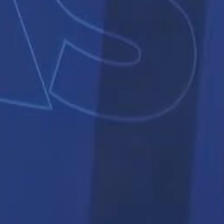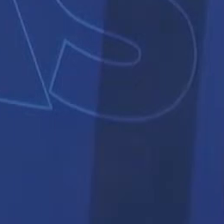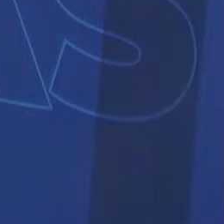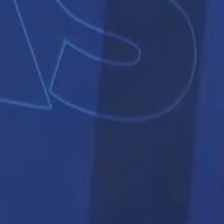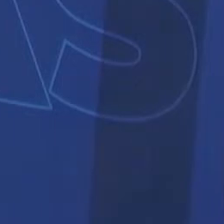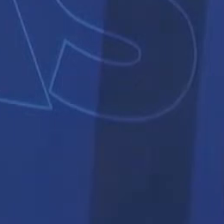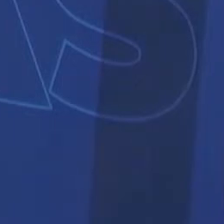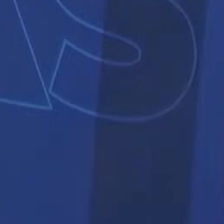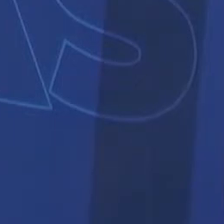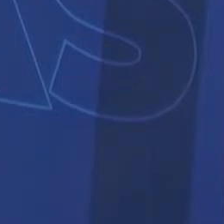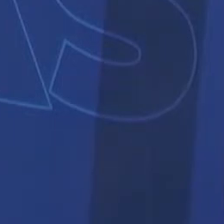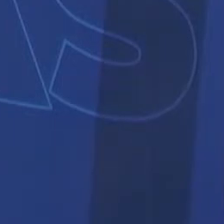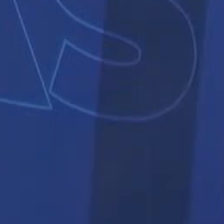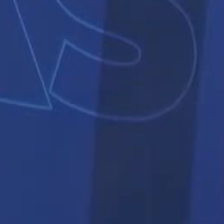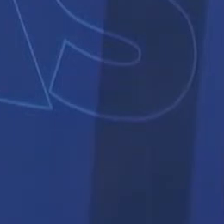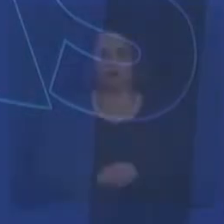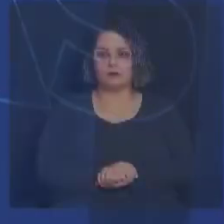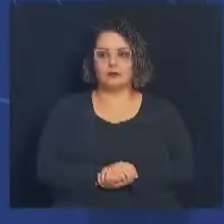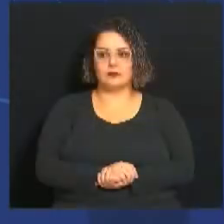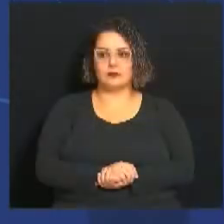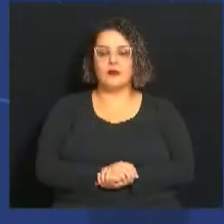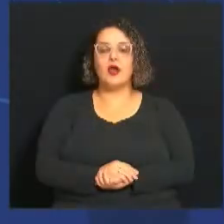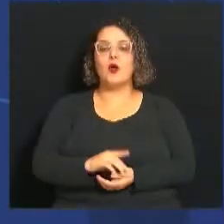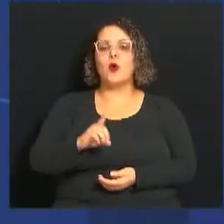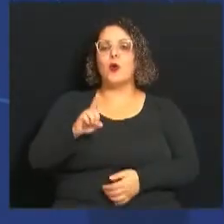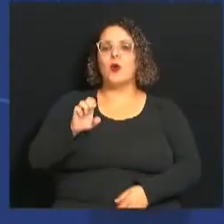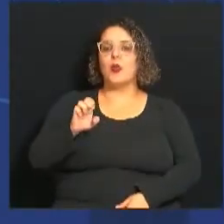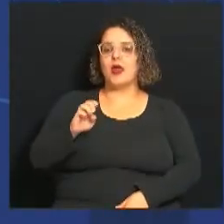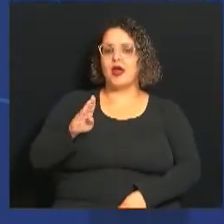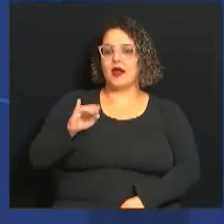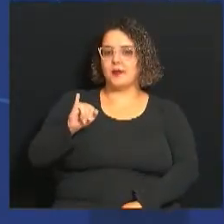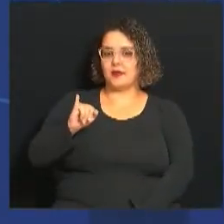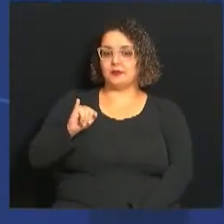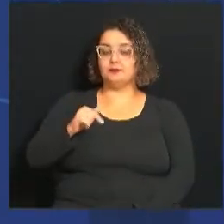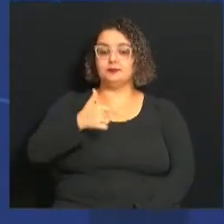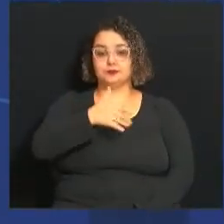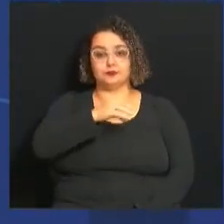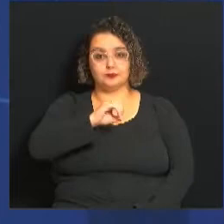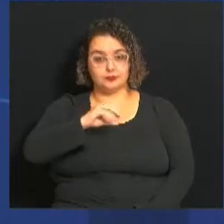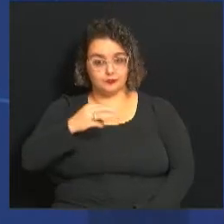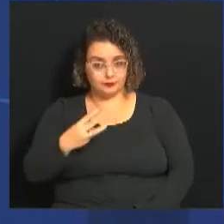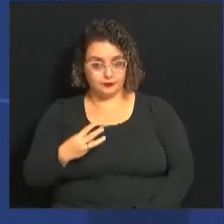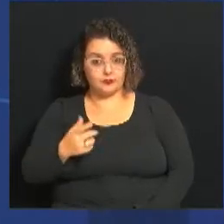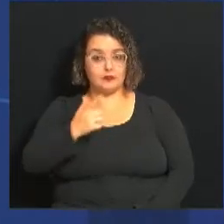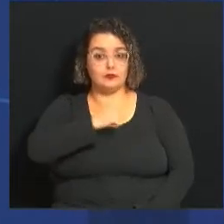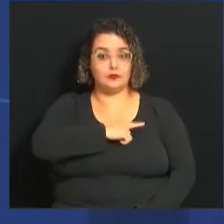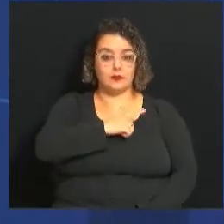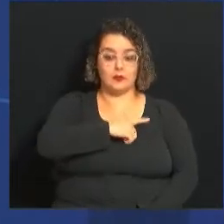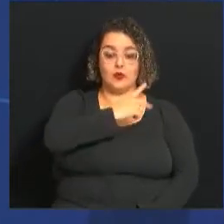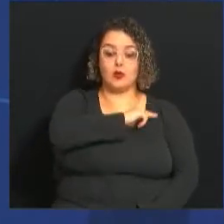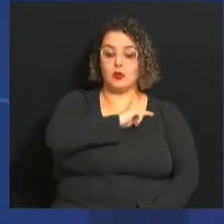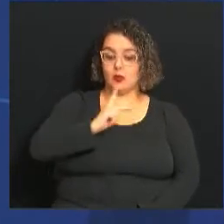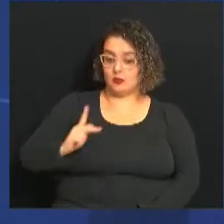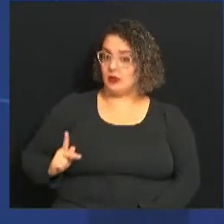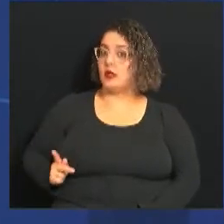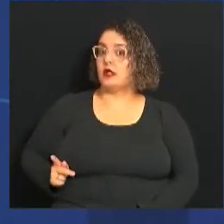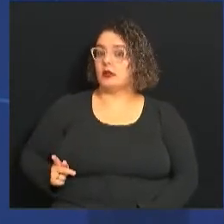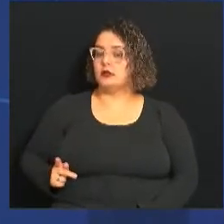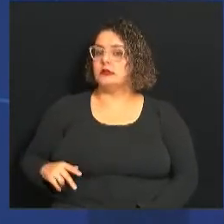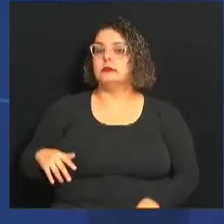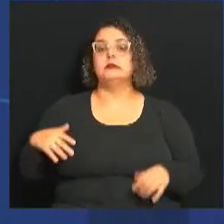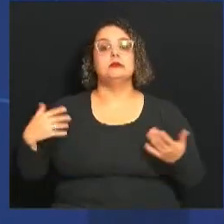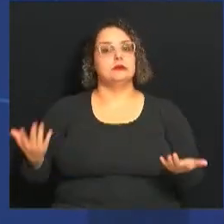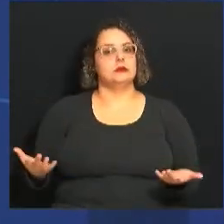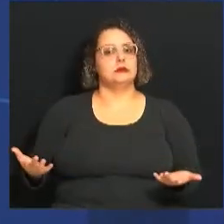Domingo acontece o derby de número 203 entre Guarani e Ponte Preta. E se por si